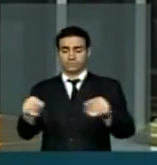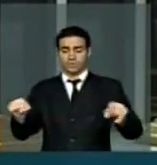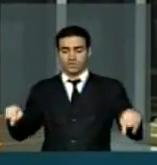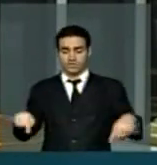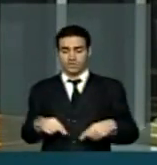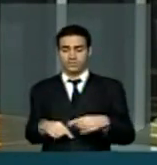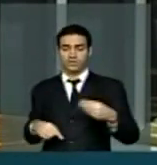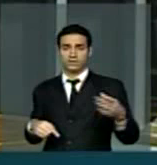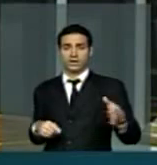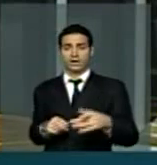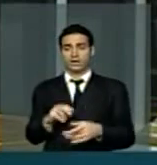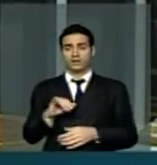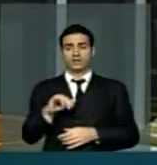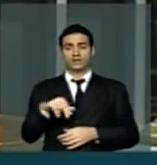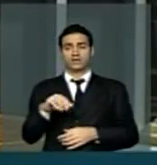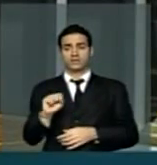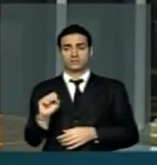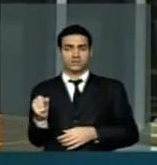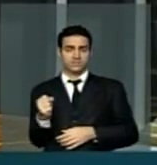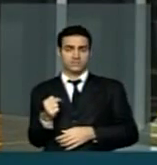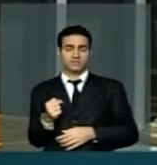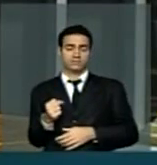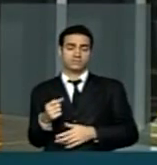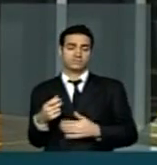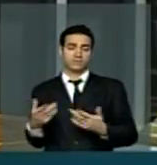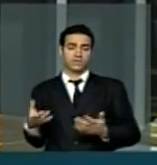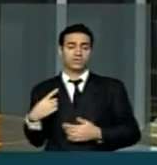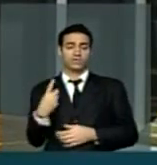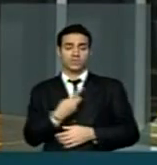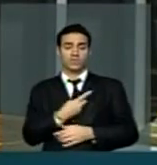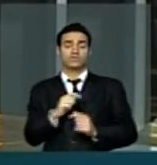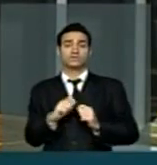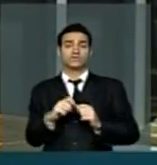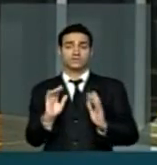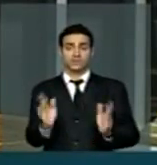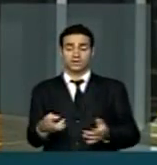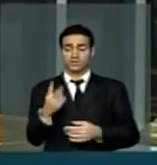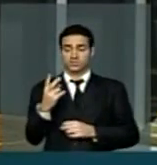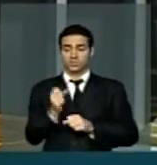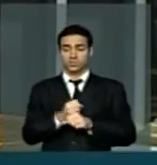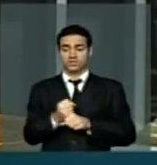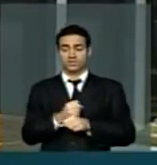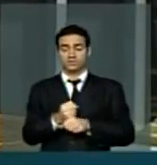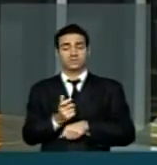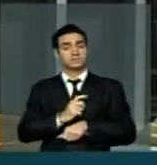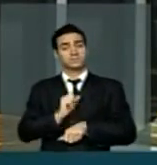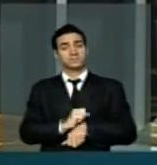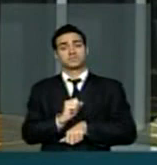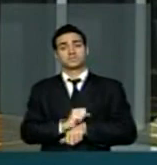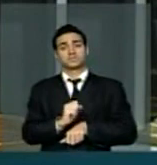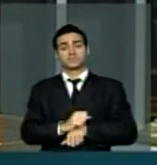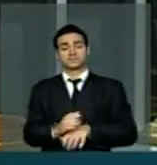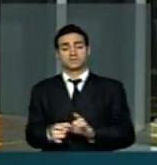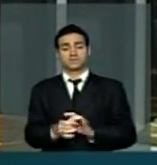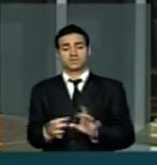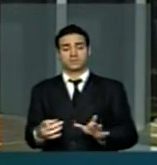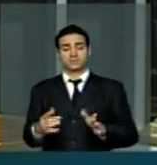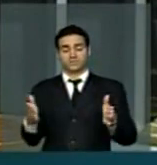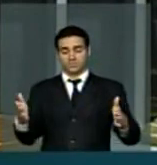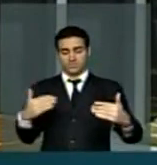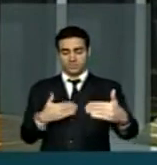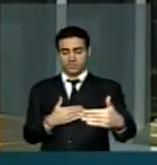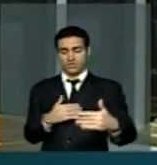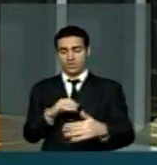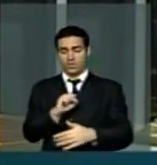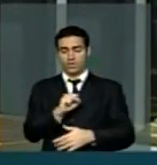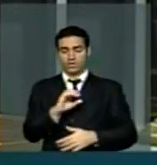ao INSS. E nós, então, há 2 anos estamos esperando legalizar um pedacinho de chão de 800